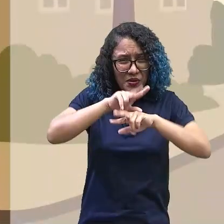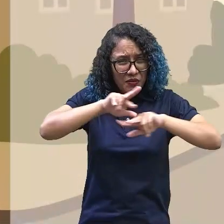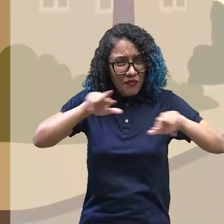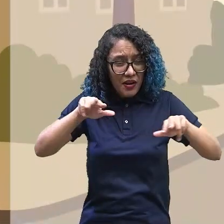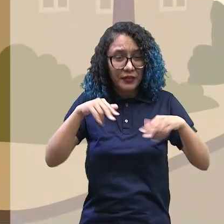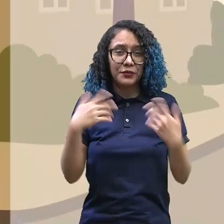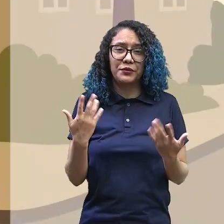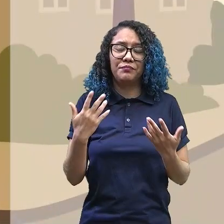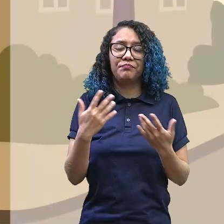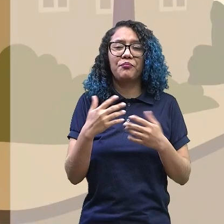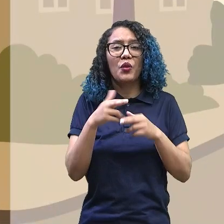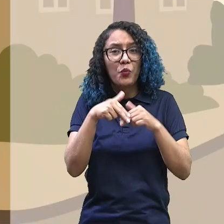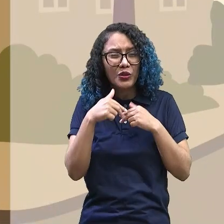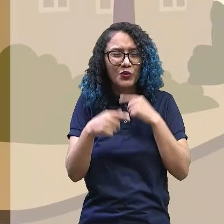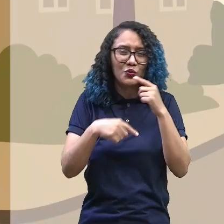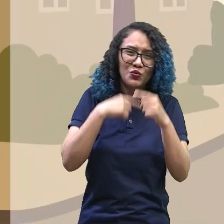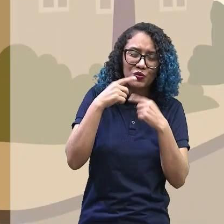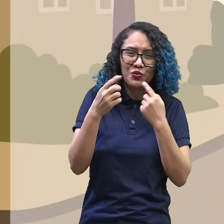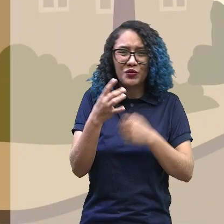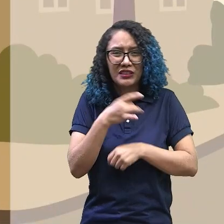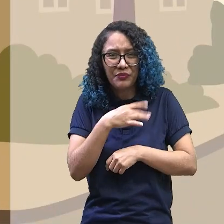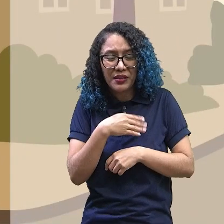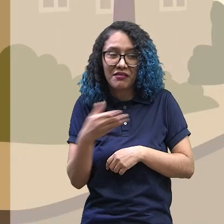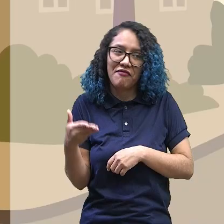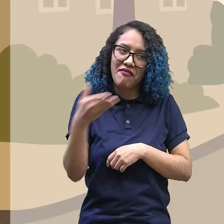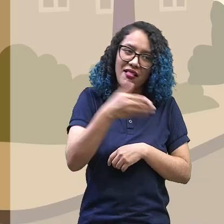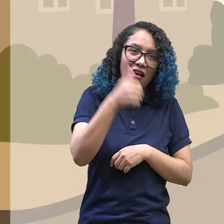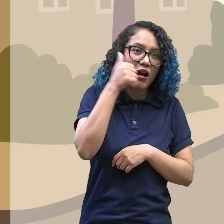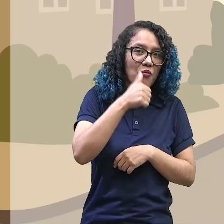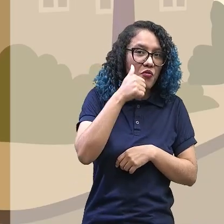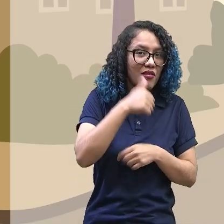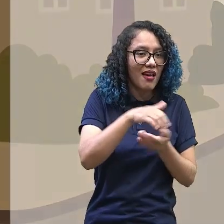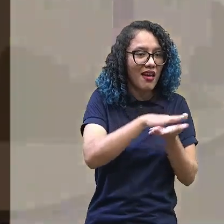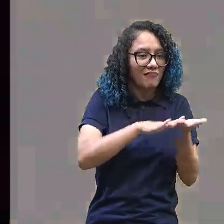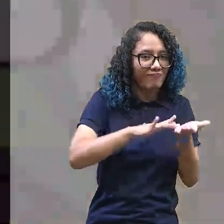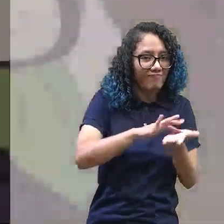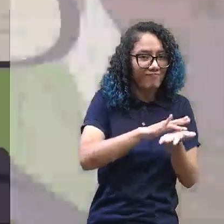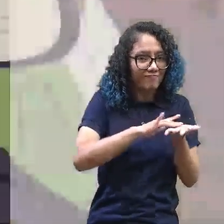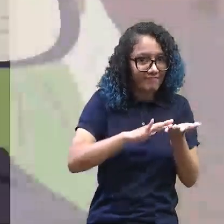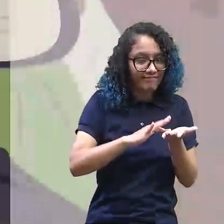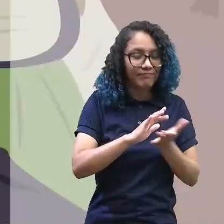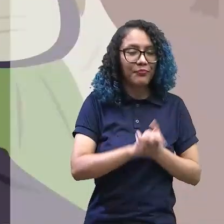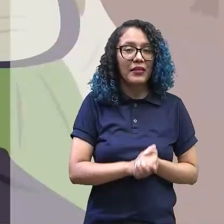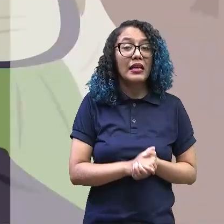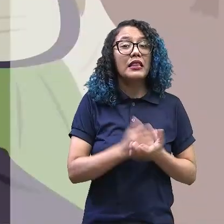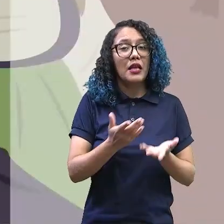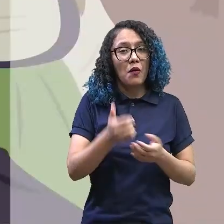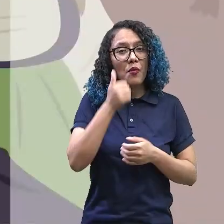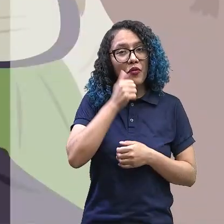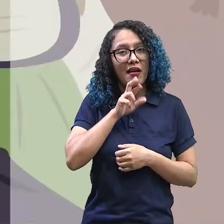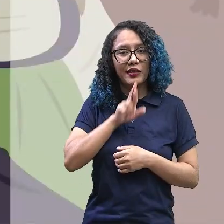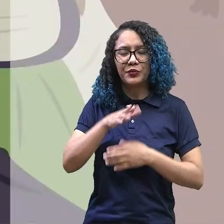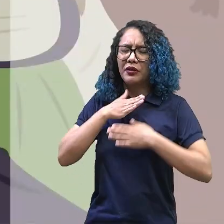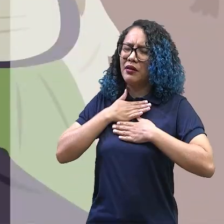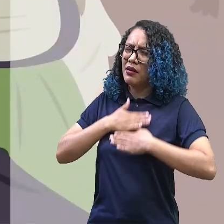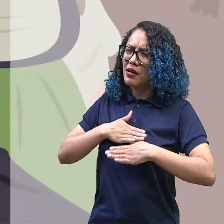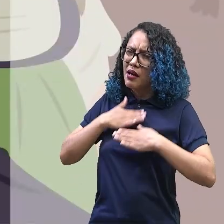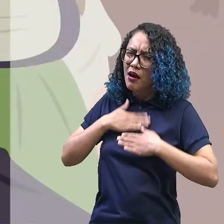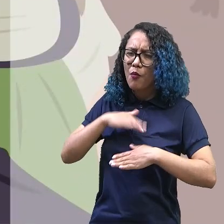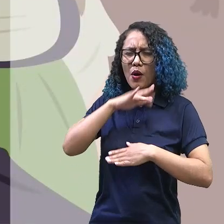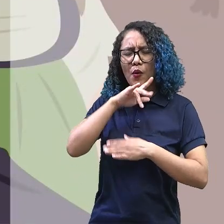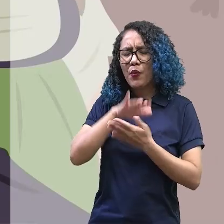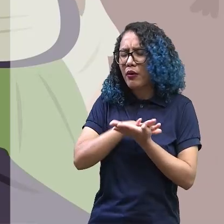Tomado pela dúvida e pelo medo, Camilo decide consultar a cartomante. Ela o tranquiliza novamente. Nada de